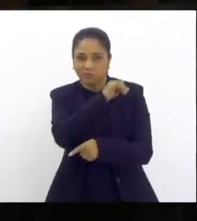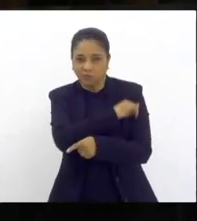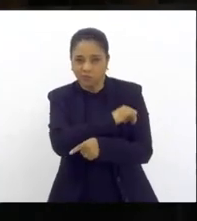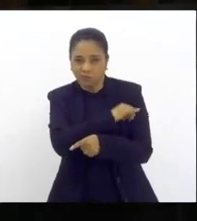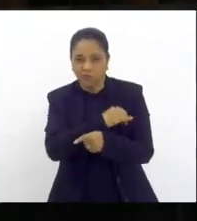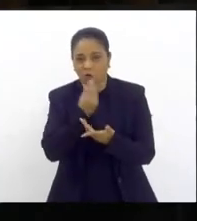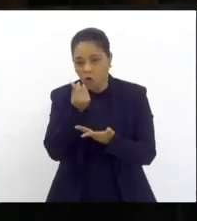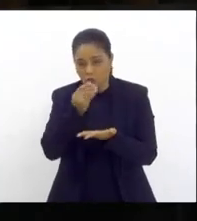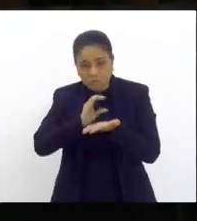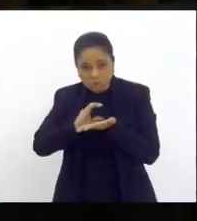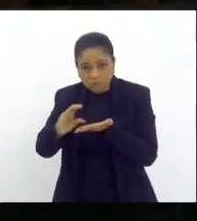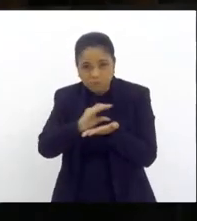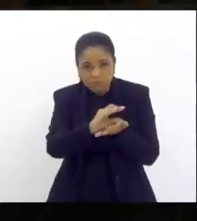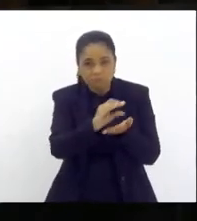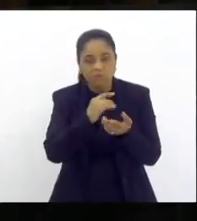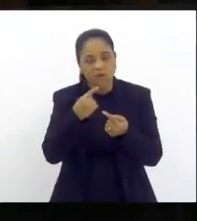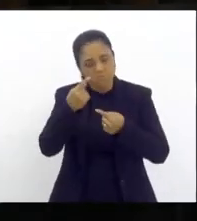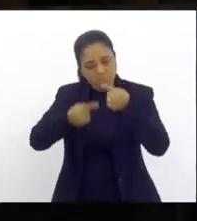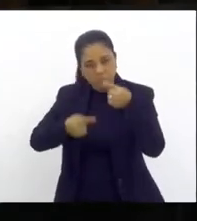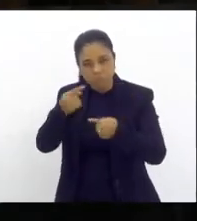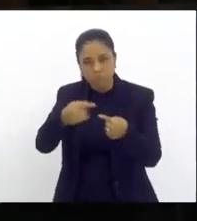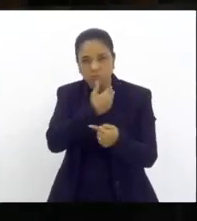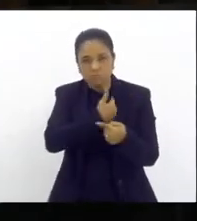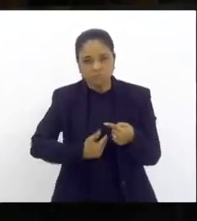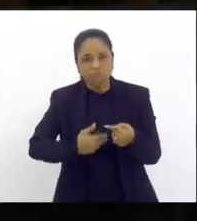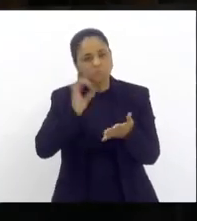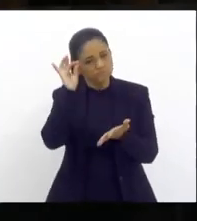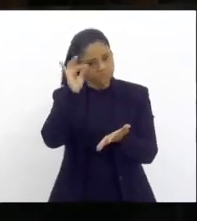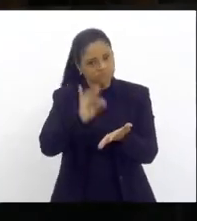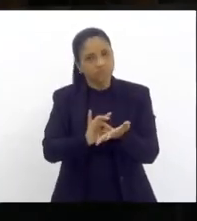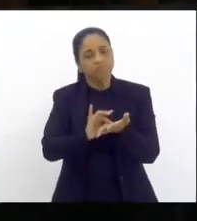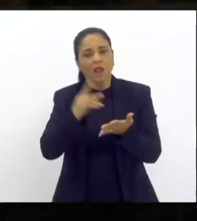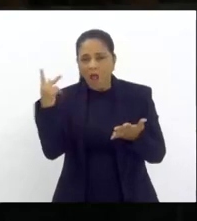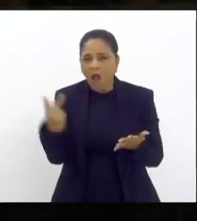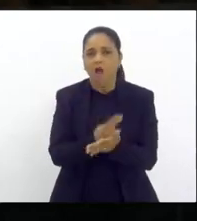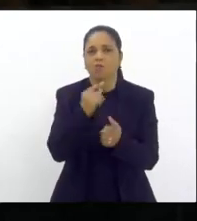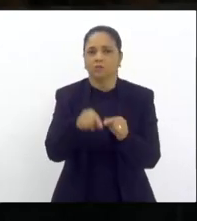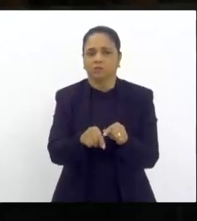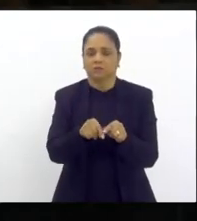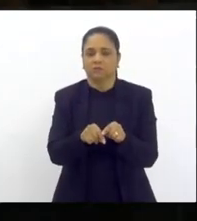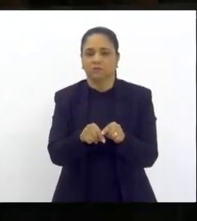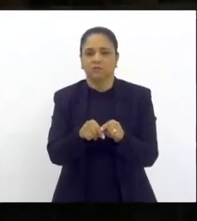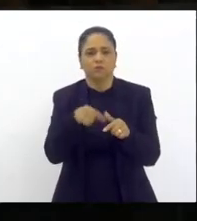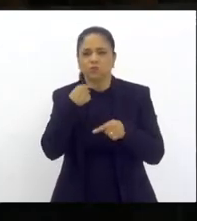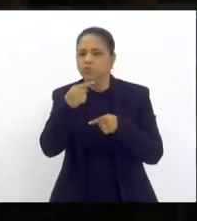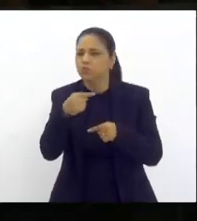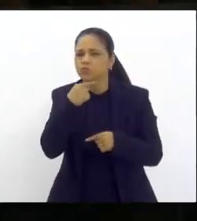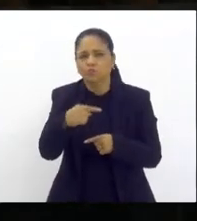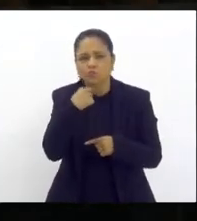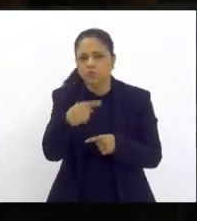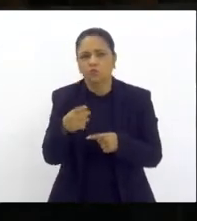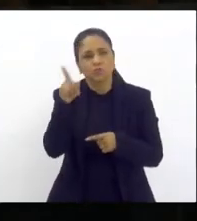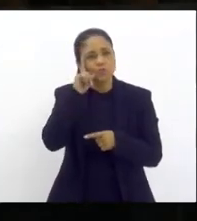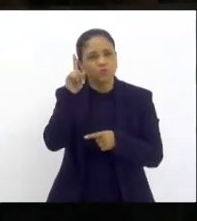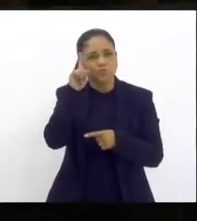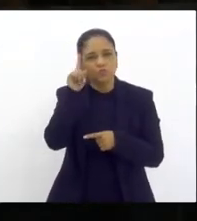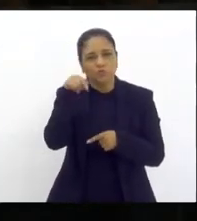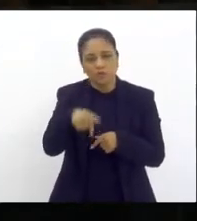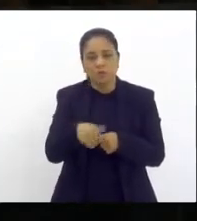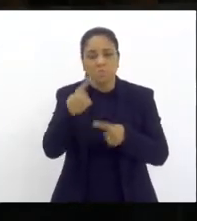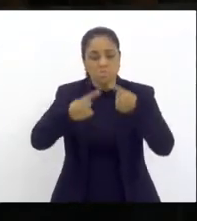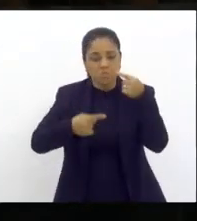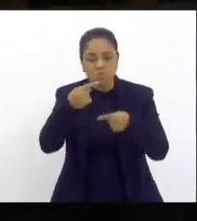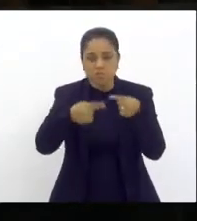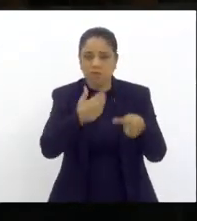que políticas públicas se concretizem. Porque não adianta, senhor presidente, a gente fazer aqui todos os dias